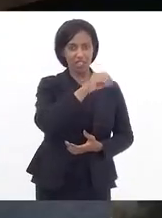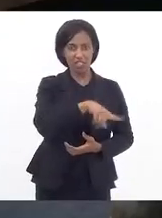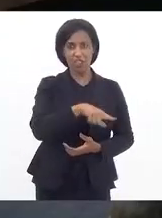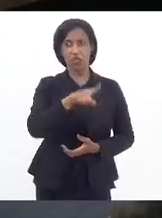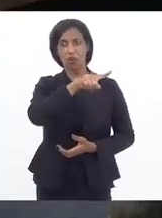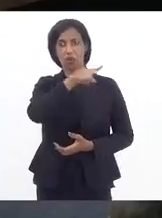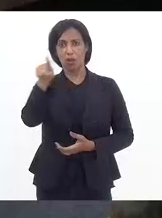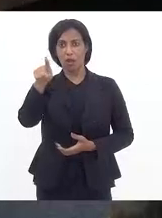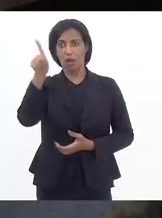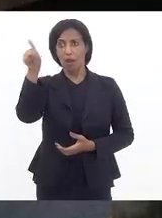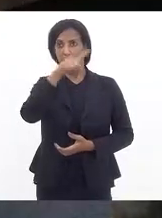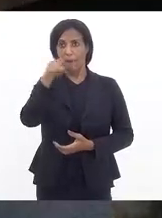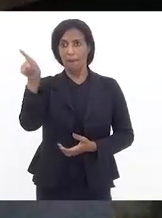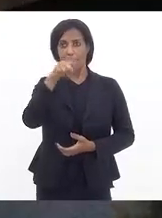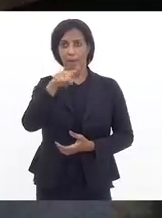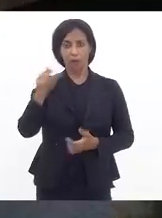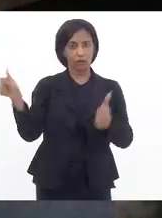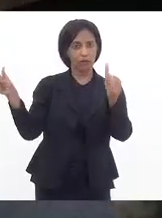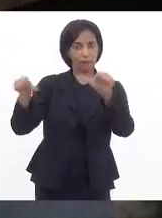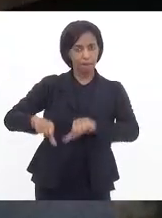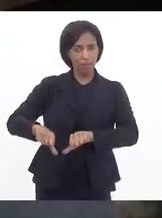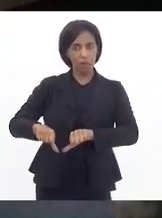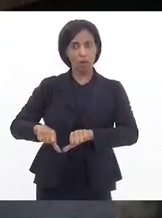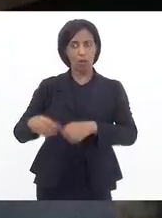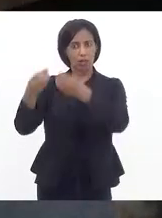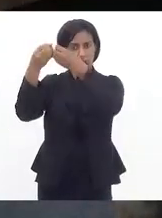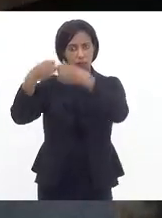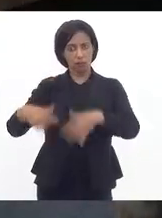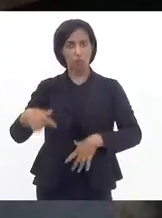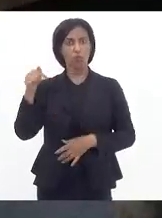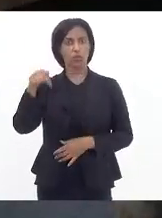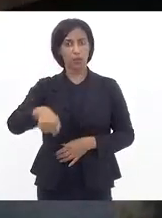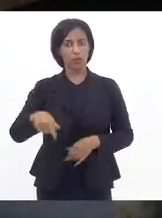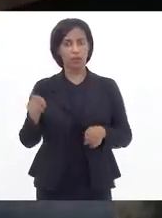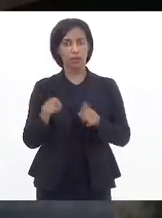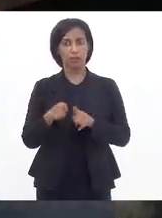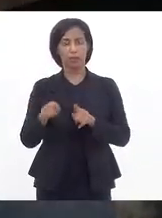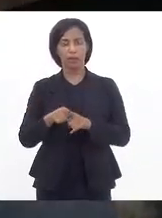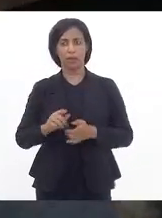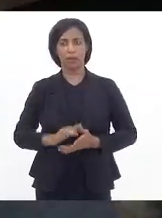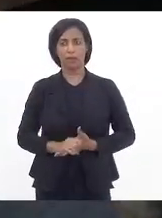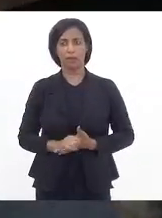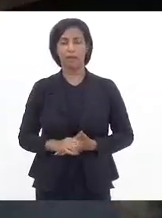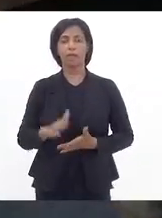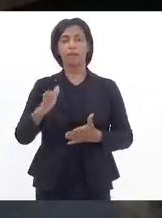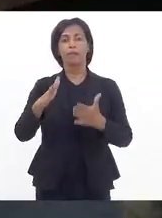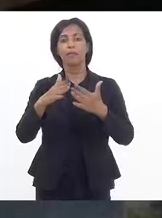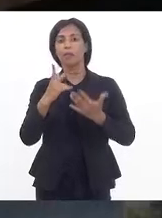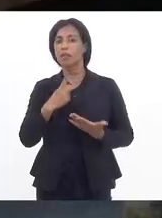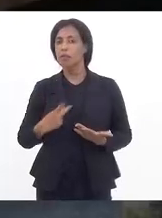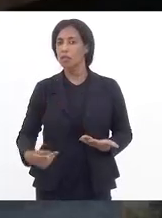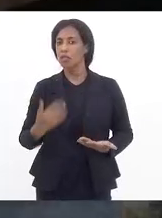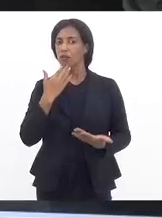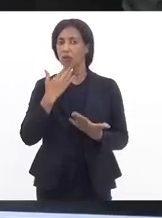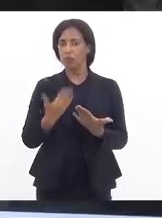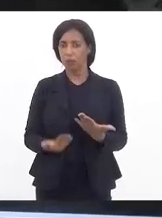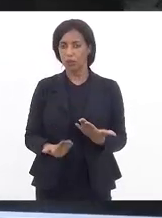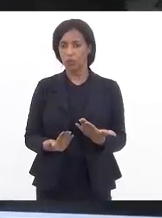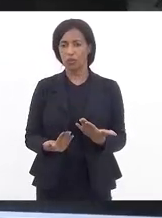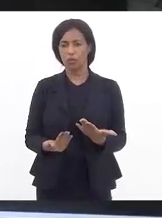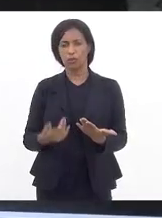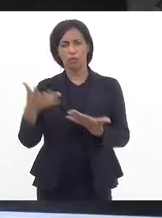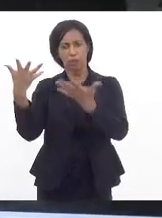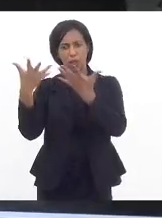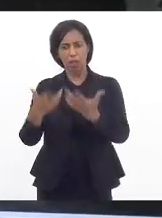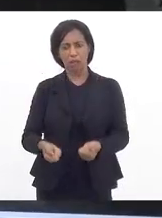falta dos Senhores é muito mais grave a gente vai obstruir pauta aqui dentro da casa o presidente faça uma pelo que vossa excelência